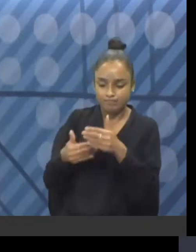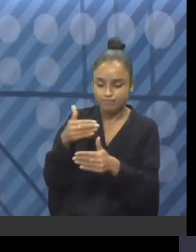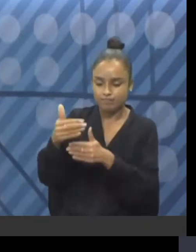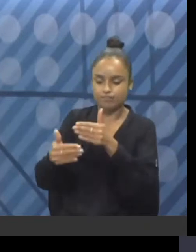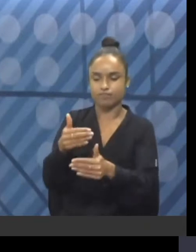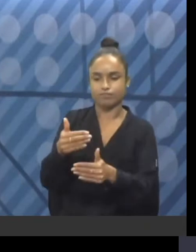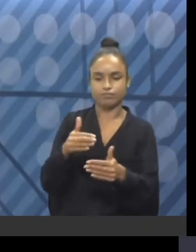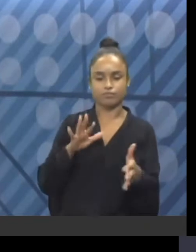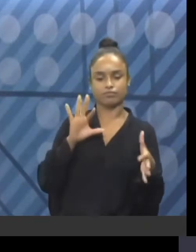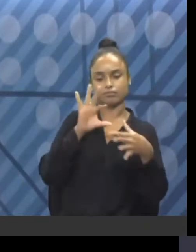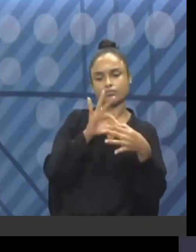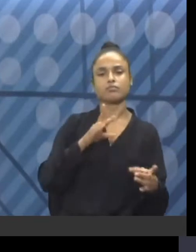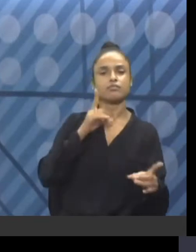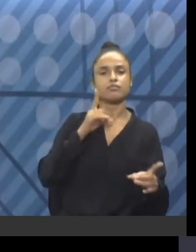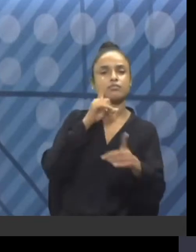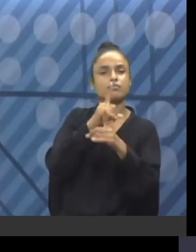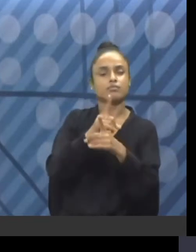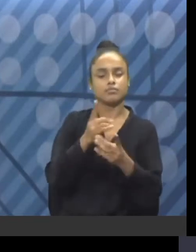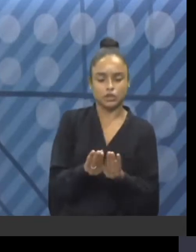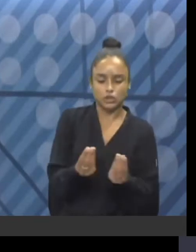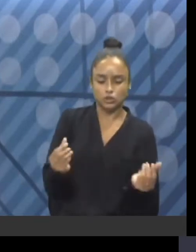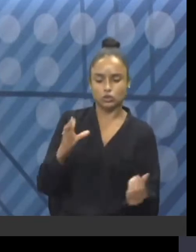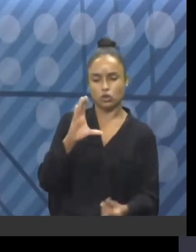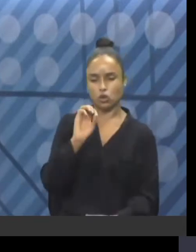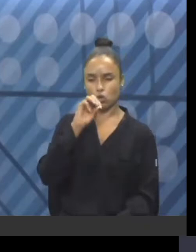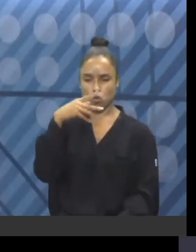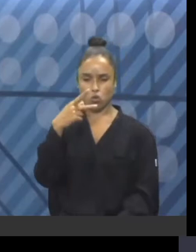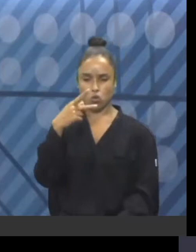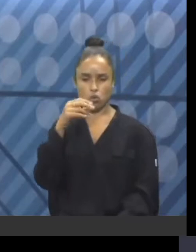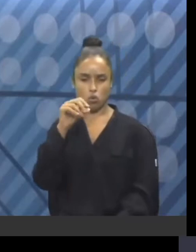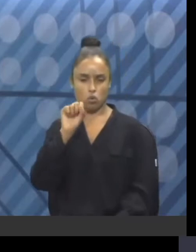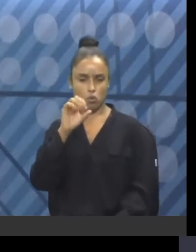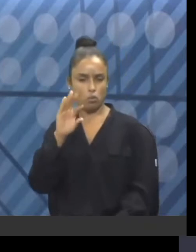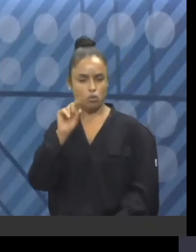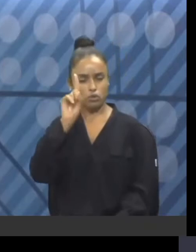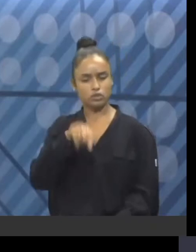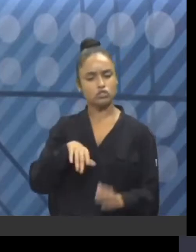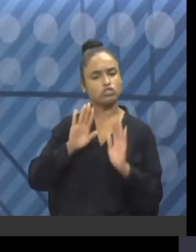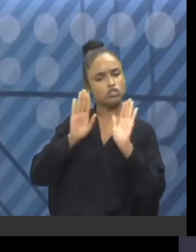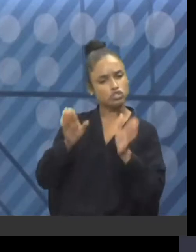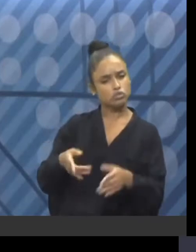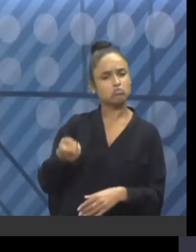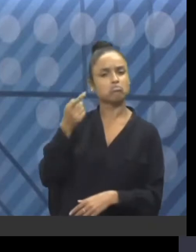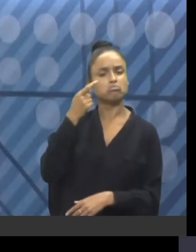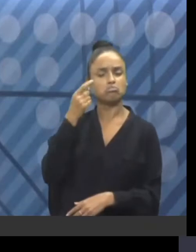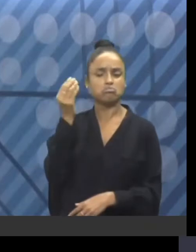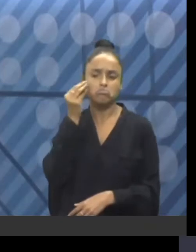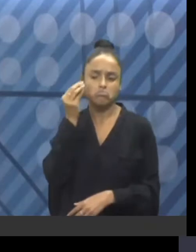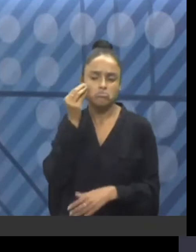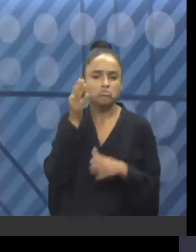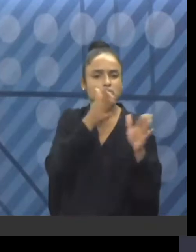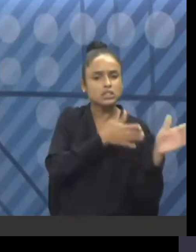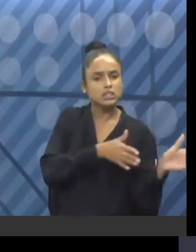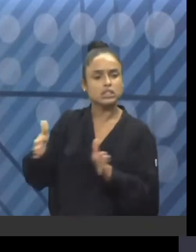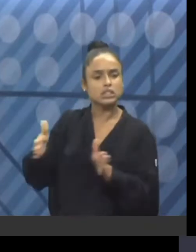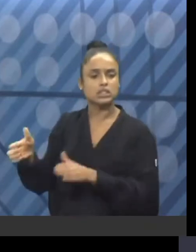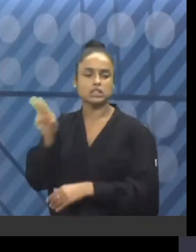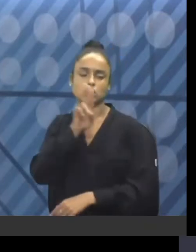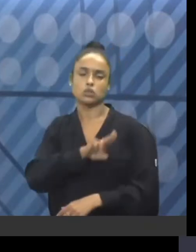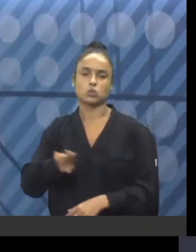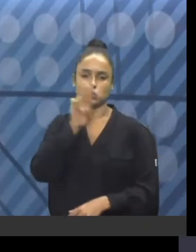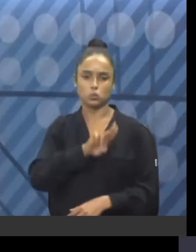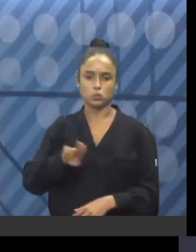identificação dos compostos. Então, nós temos alguns testes que estão relacionados com, inicialmente, a